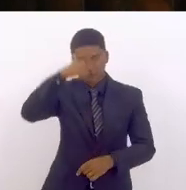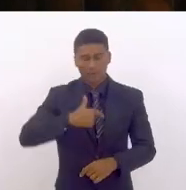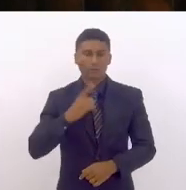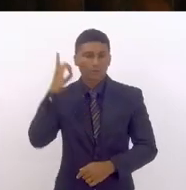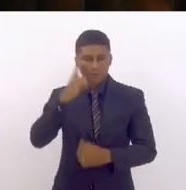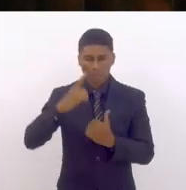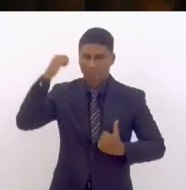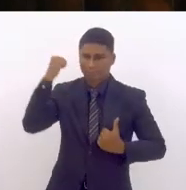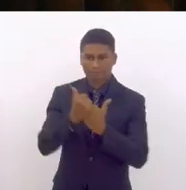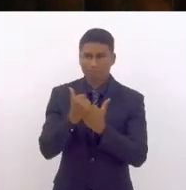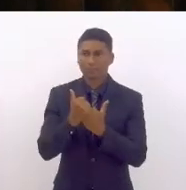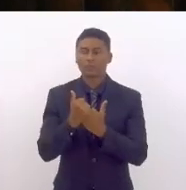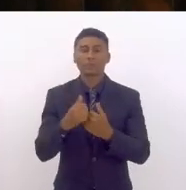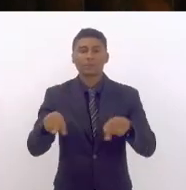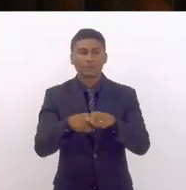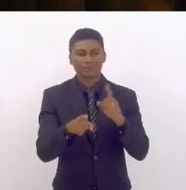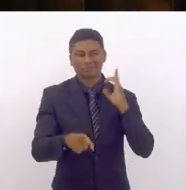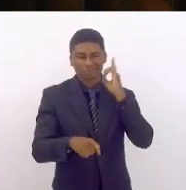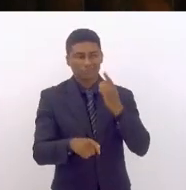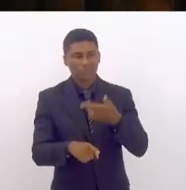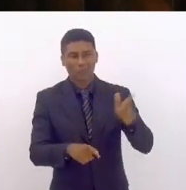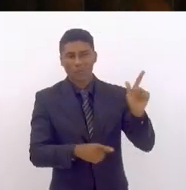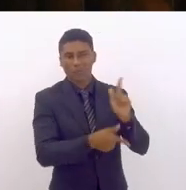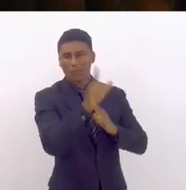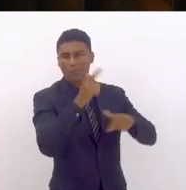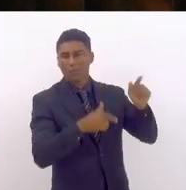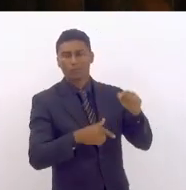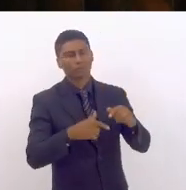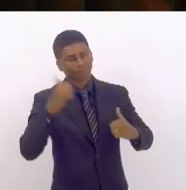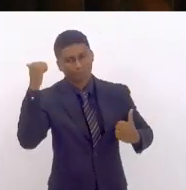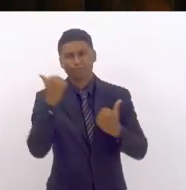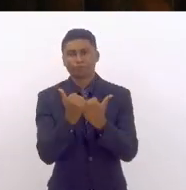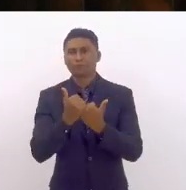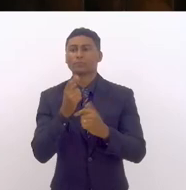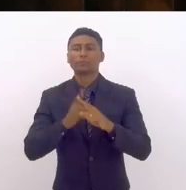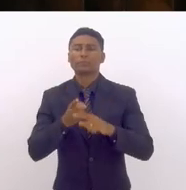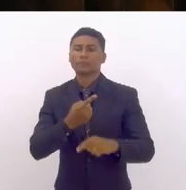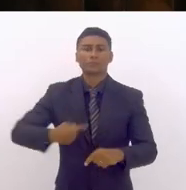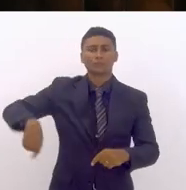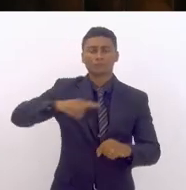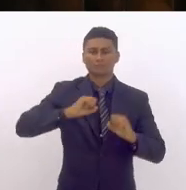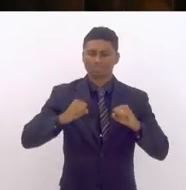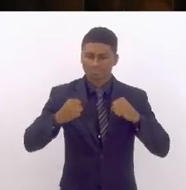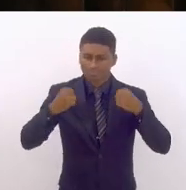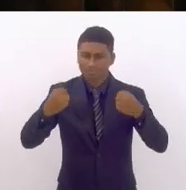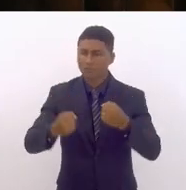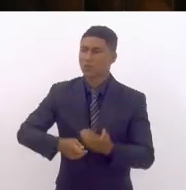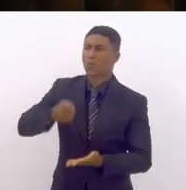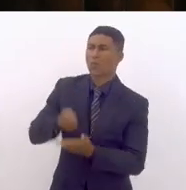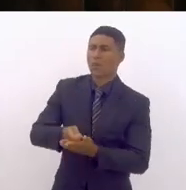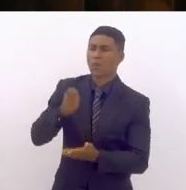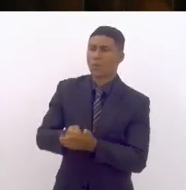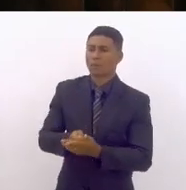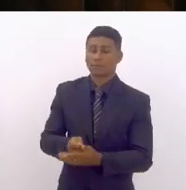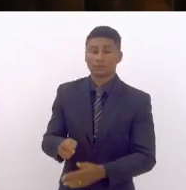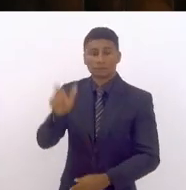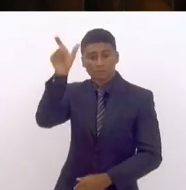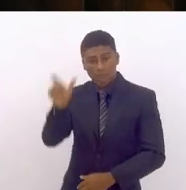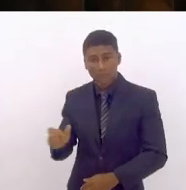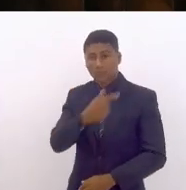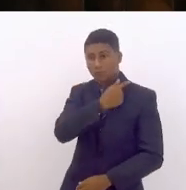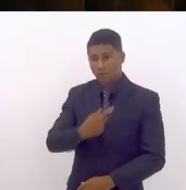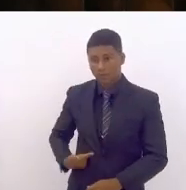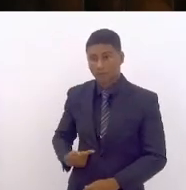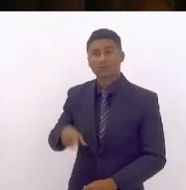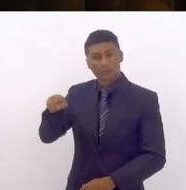tenho certeza que com outros parlamentares, porque vamos estar aqui imbuídos na cobrança para que o governador também